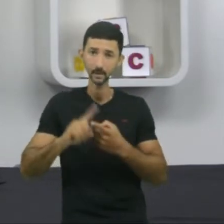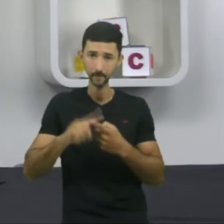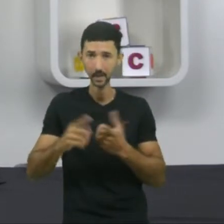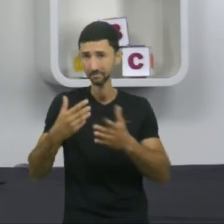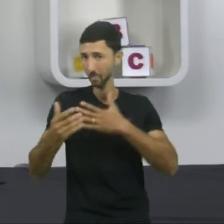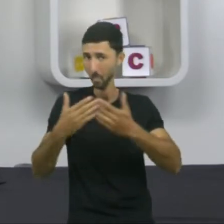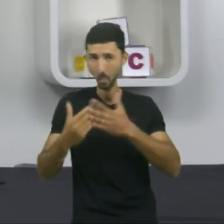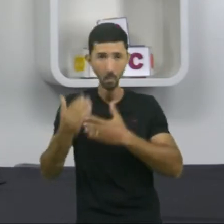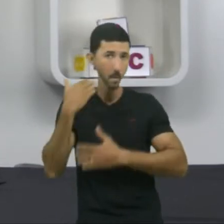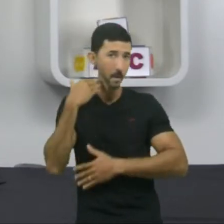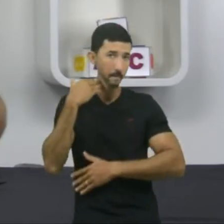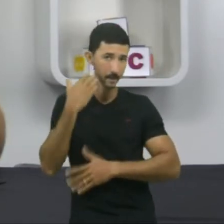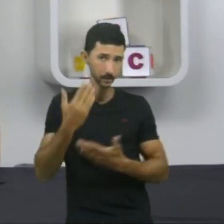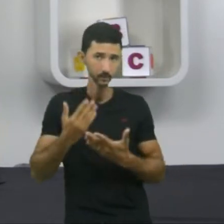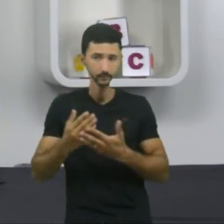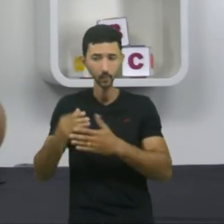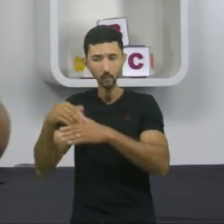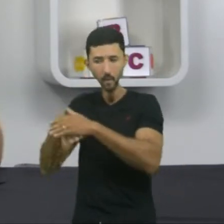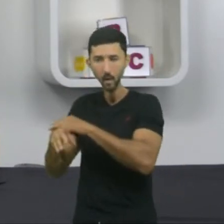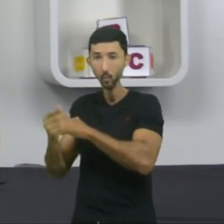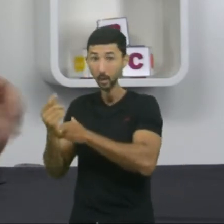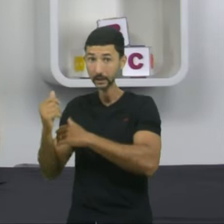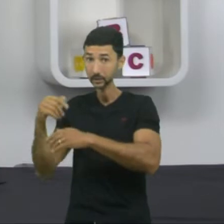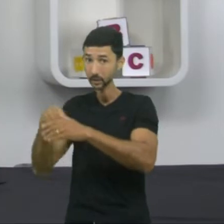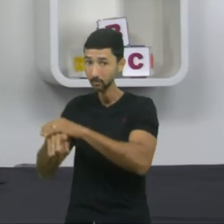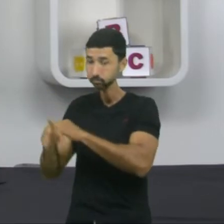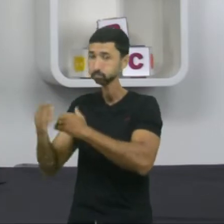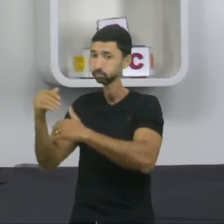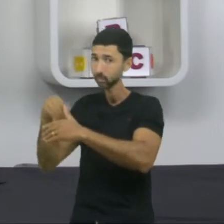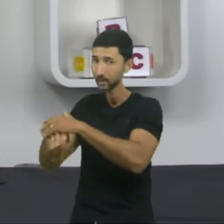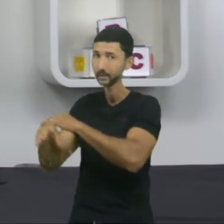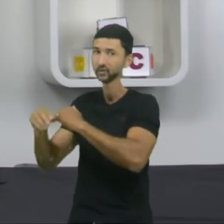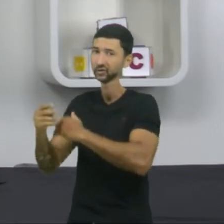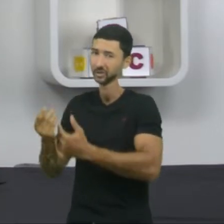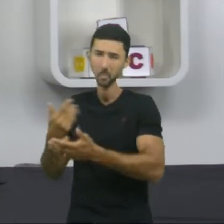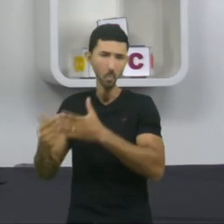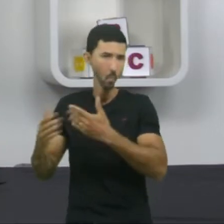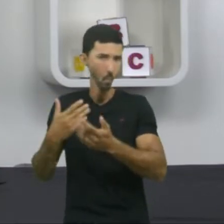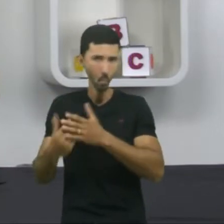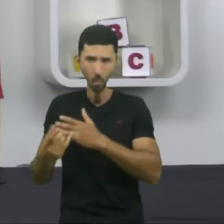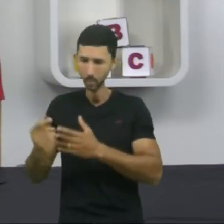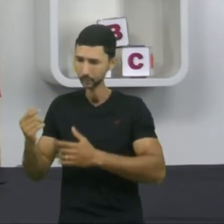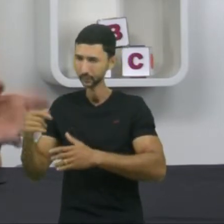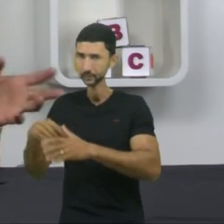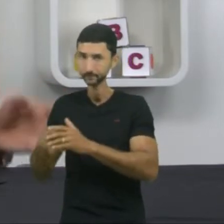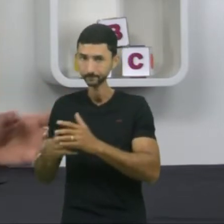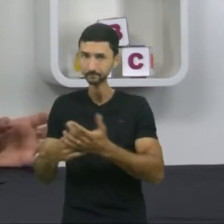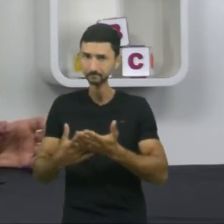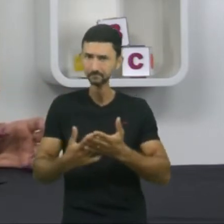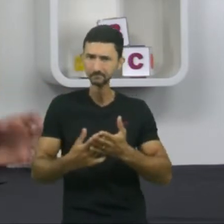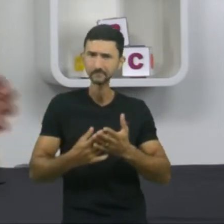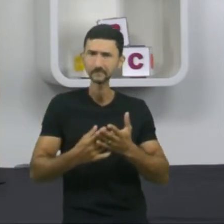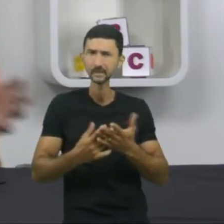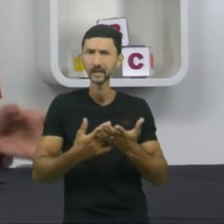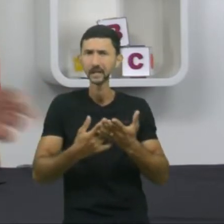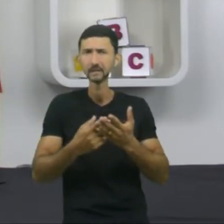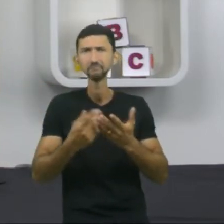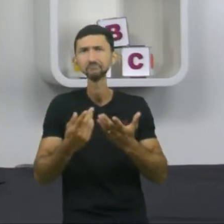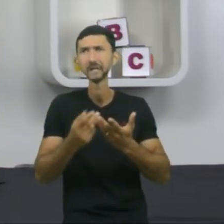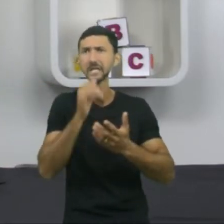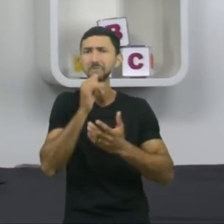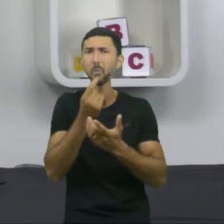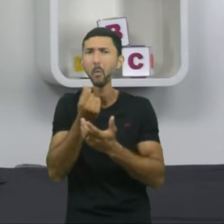essa caderneta e lá você vai depositando os valores. Ah, tem uma taxa específica, um